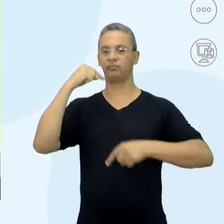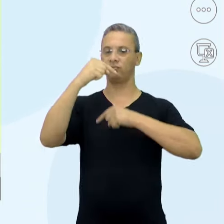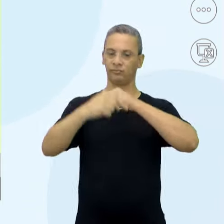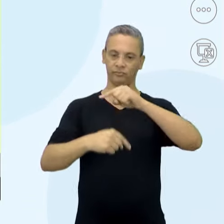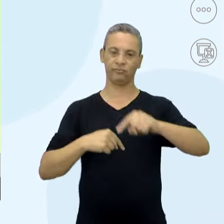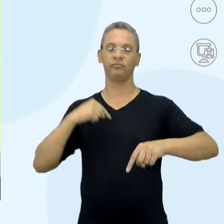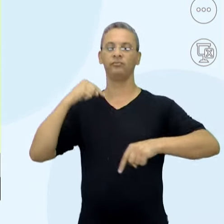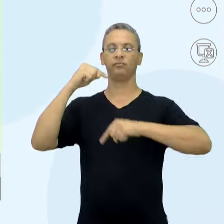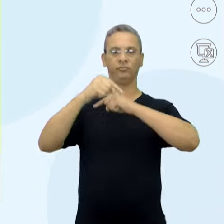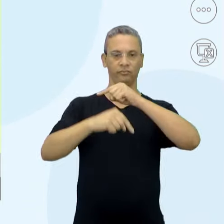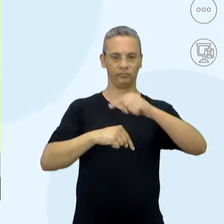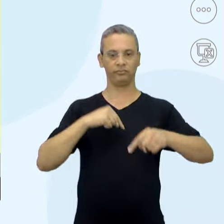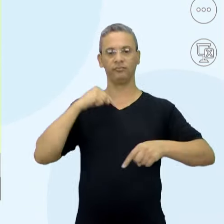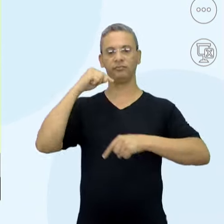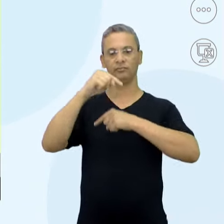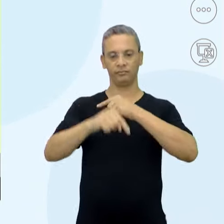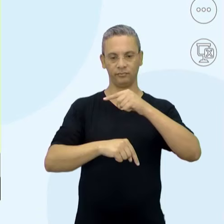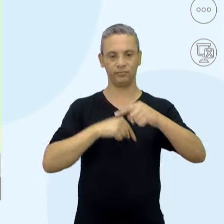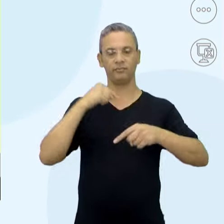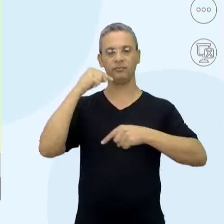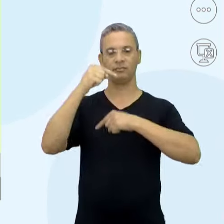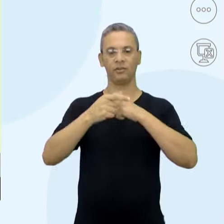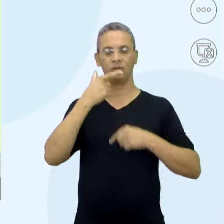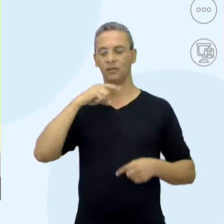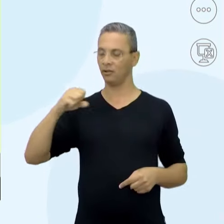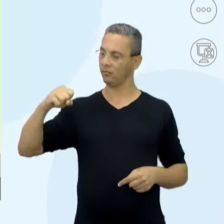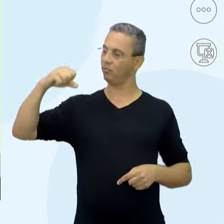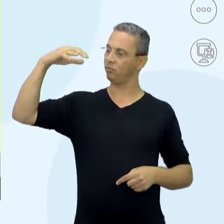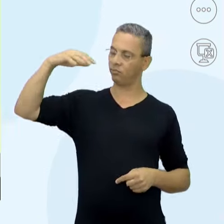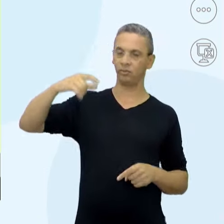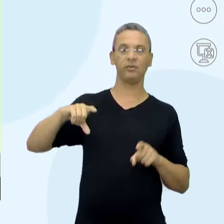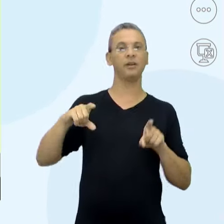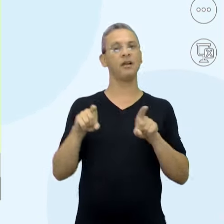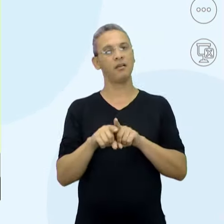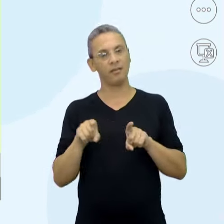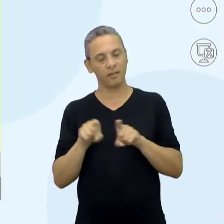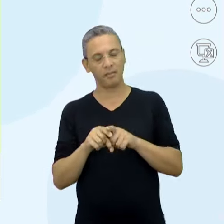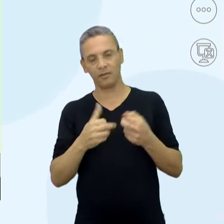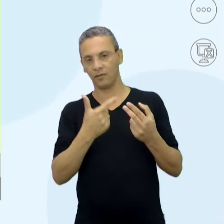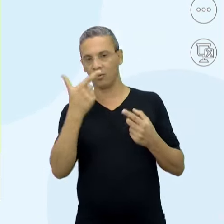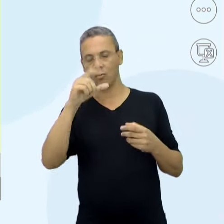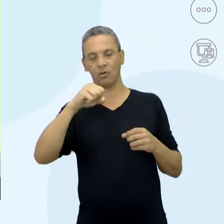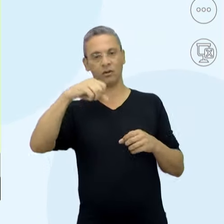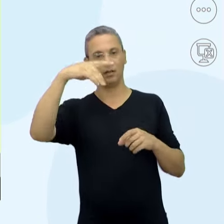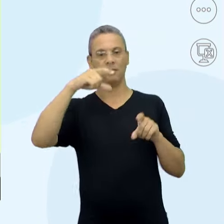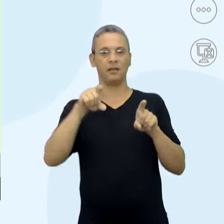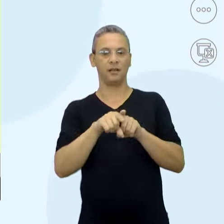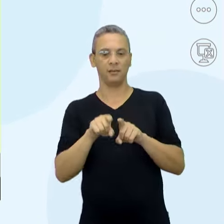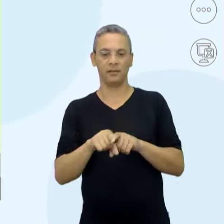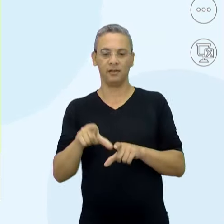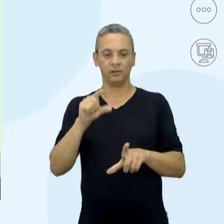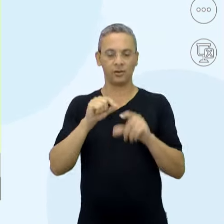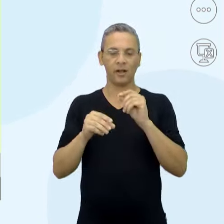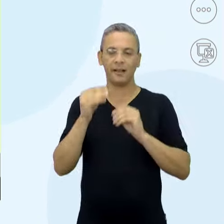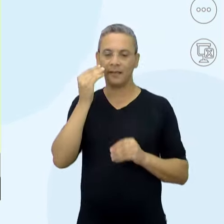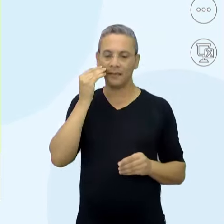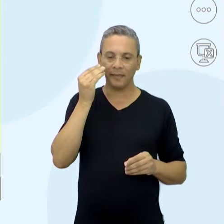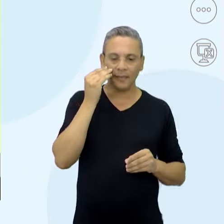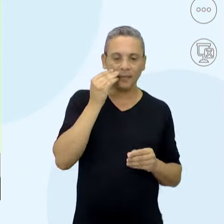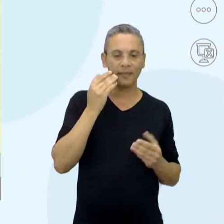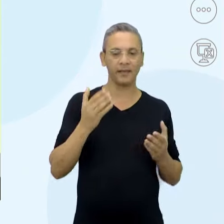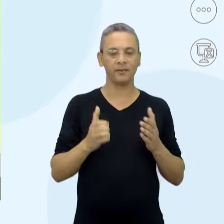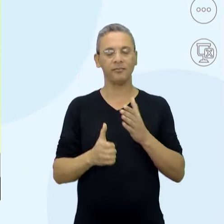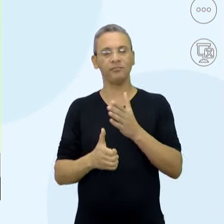também esse sistema para ligar tanto a lâmpada compacta quanto a lâmpada que você vai escolher aqui. Aí você vai experimentando